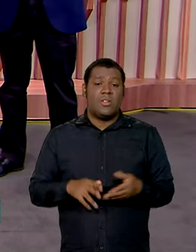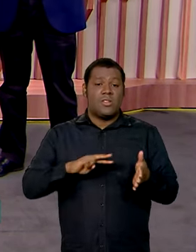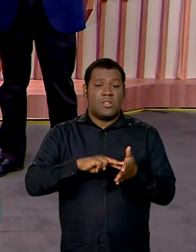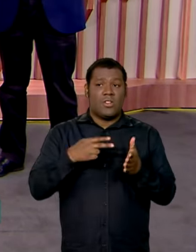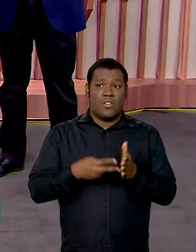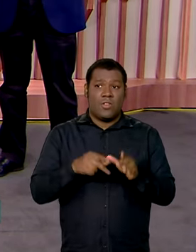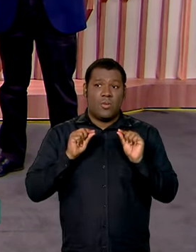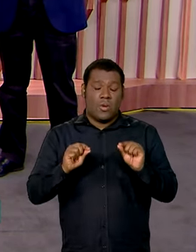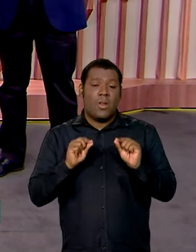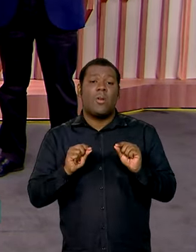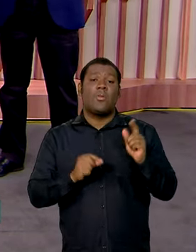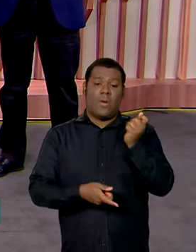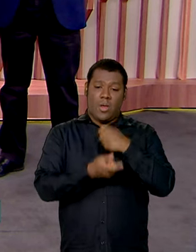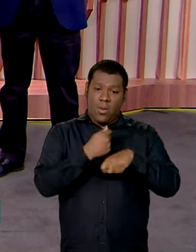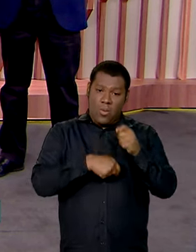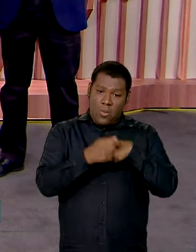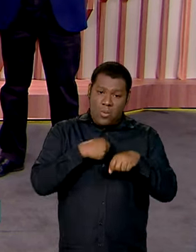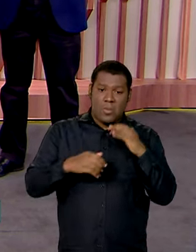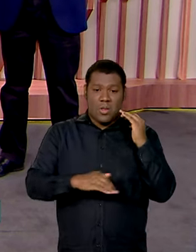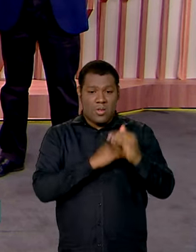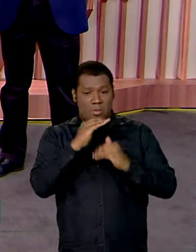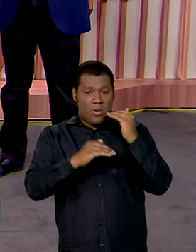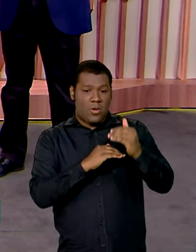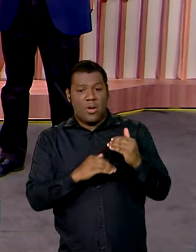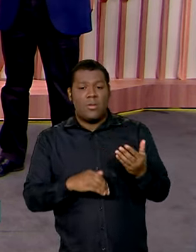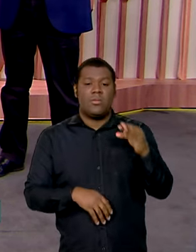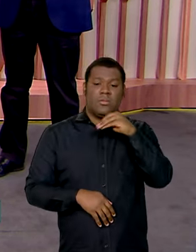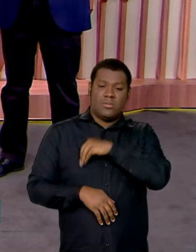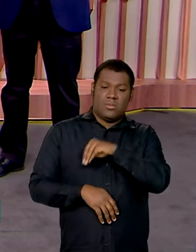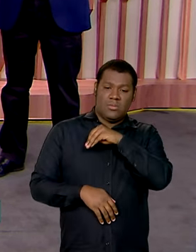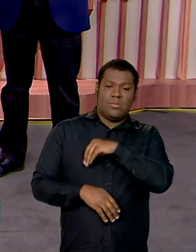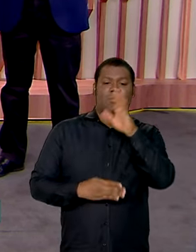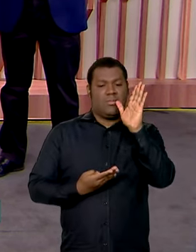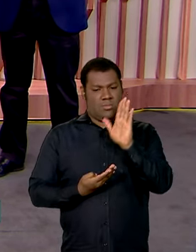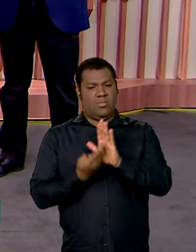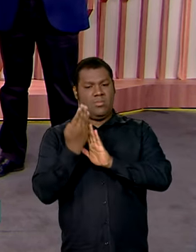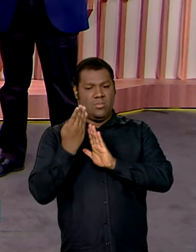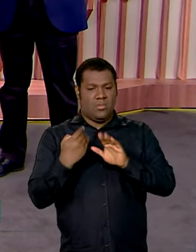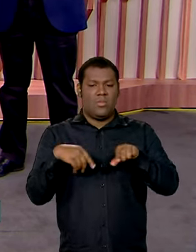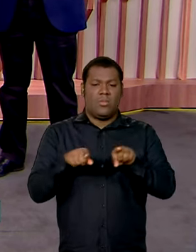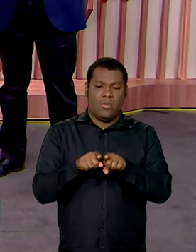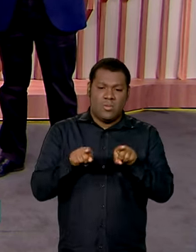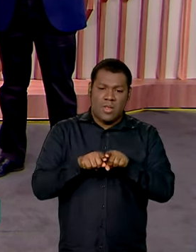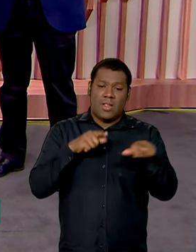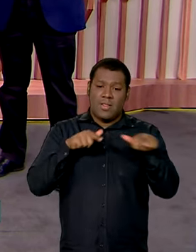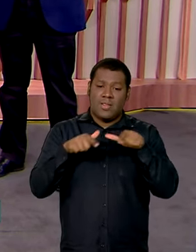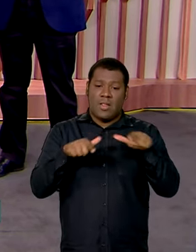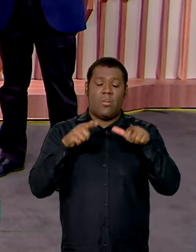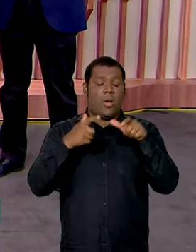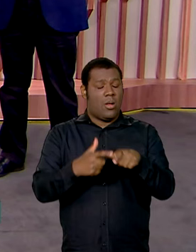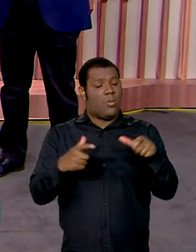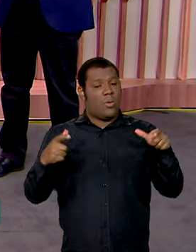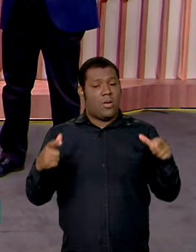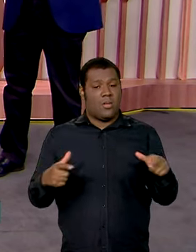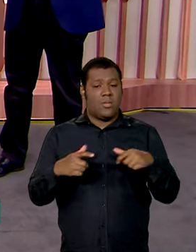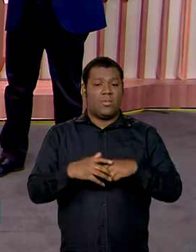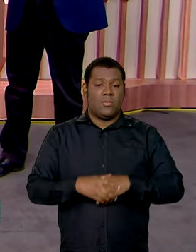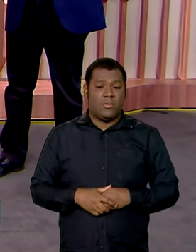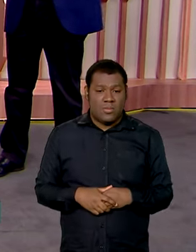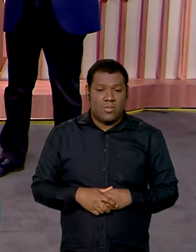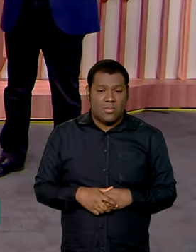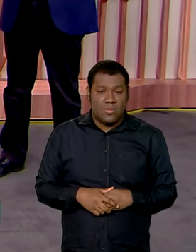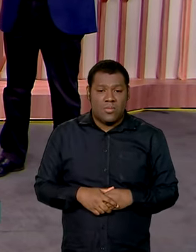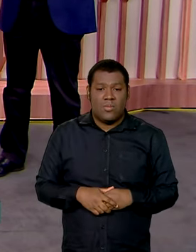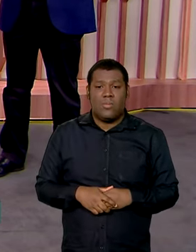está girando. Está crescendo a massa salarial, está crescendo o emprego e o